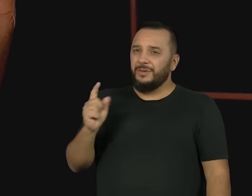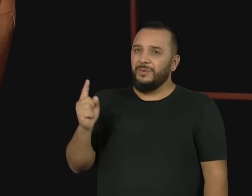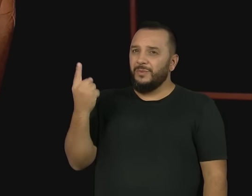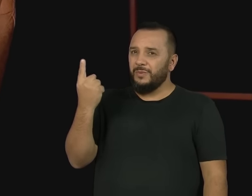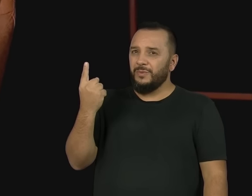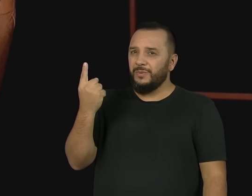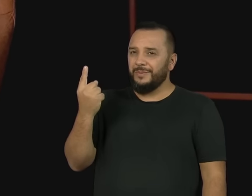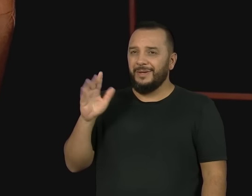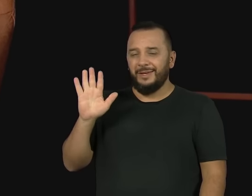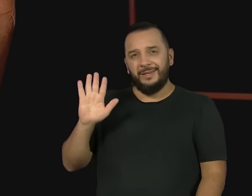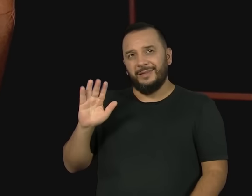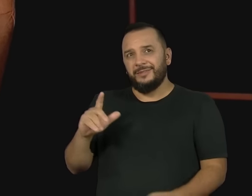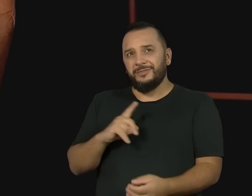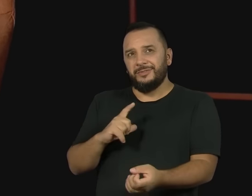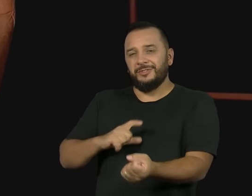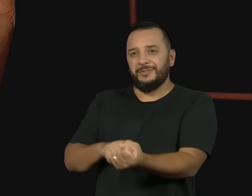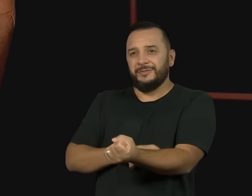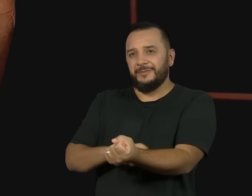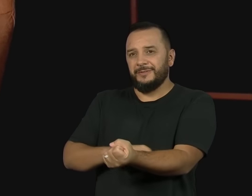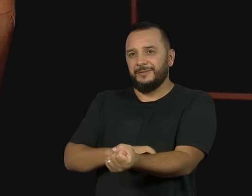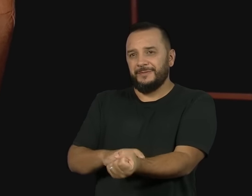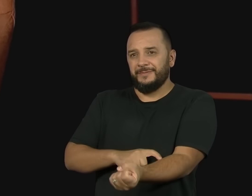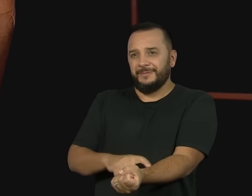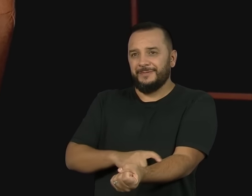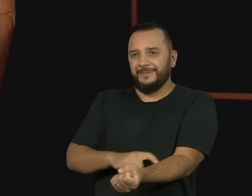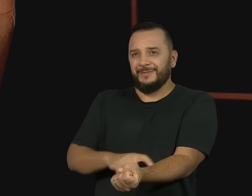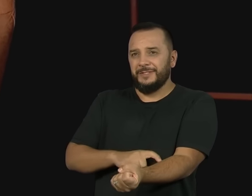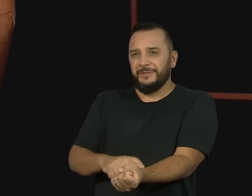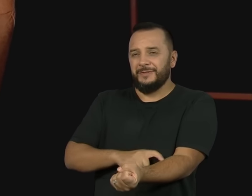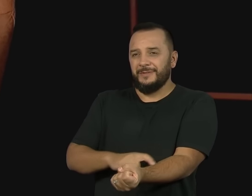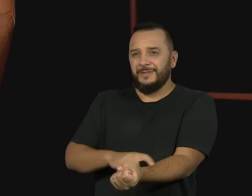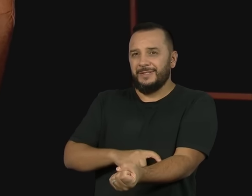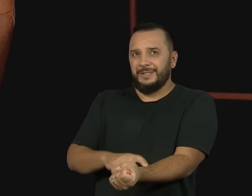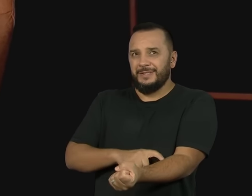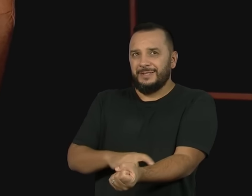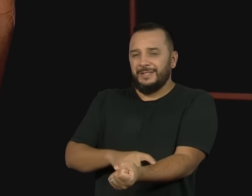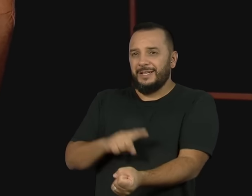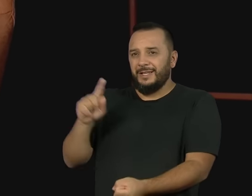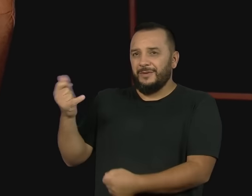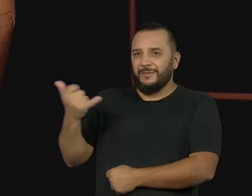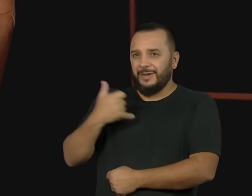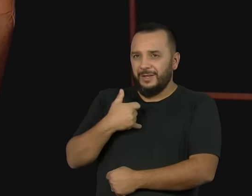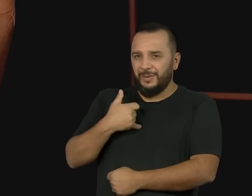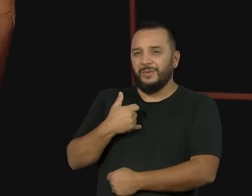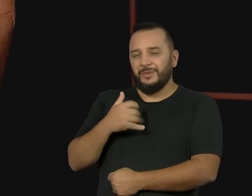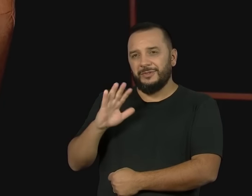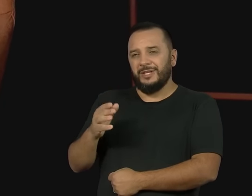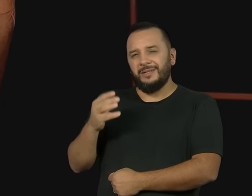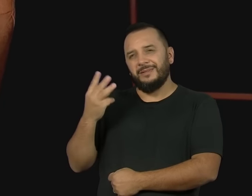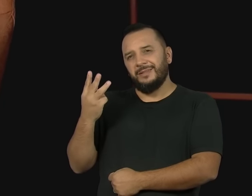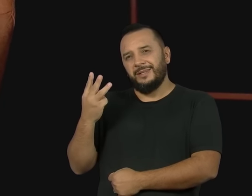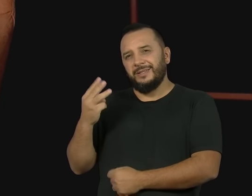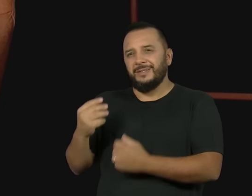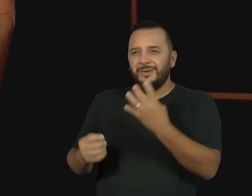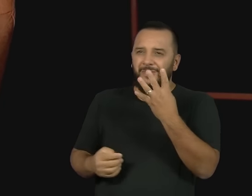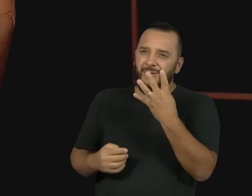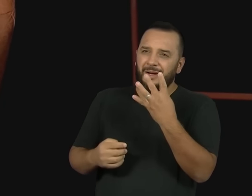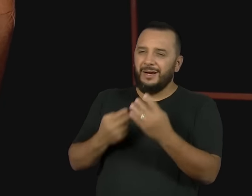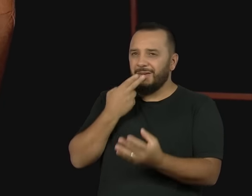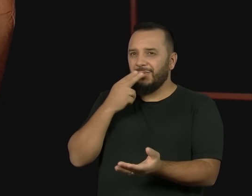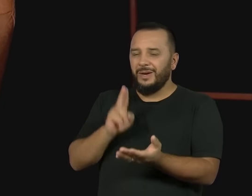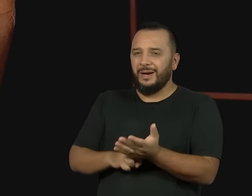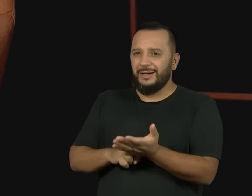ficava tão nervosa que ela me disse, depois de umas 3 ou 4 cartas que a gente ficou íntima, ela